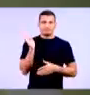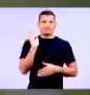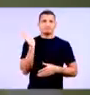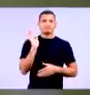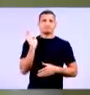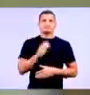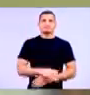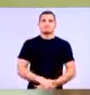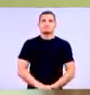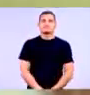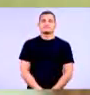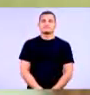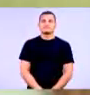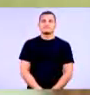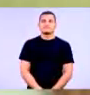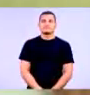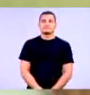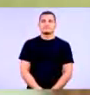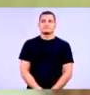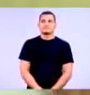próxima!